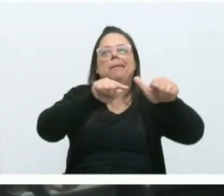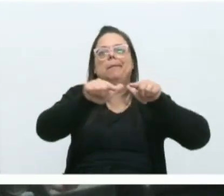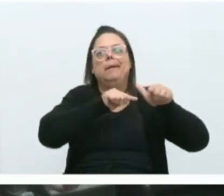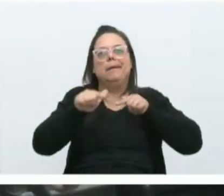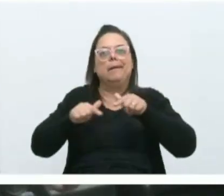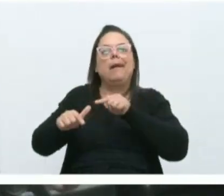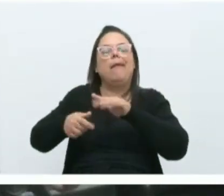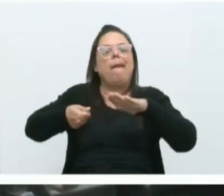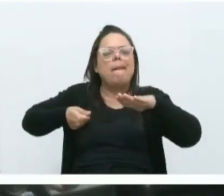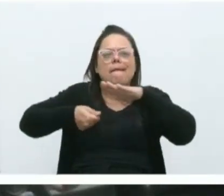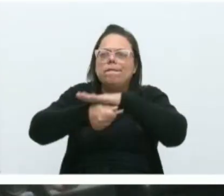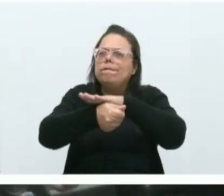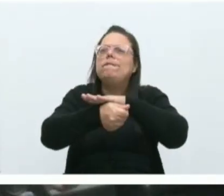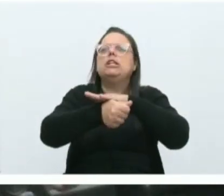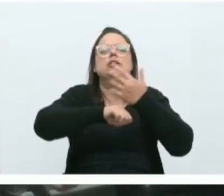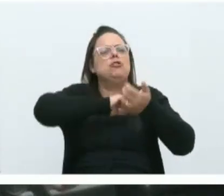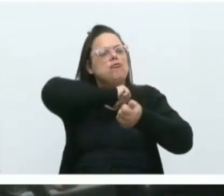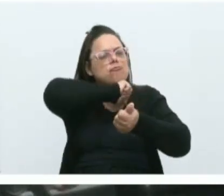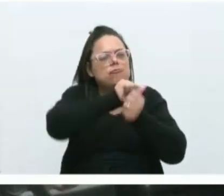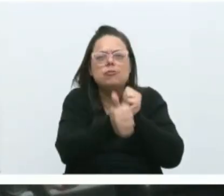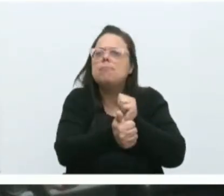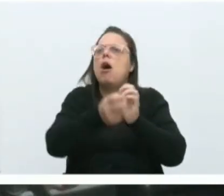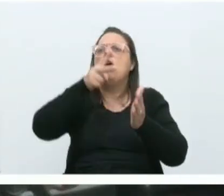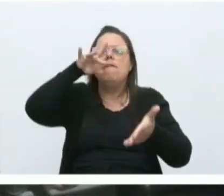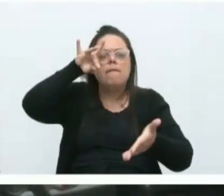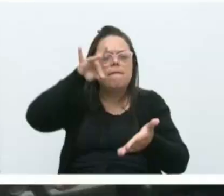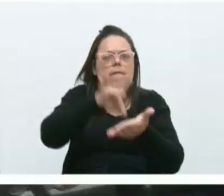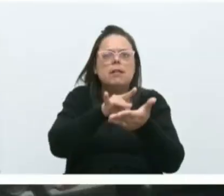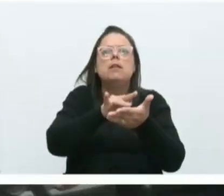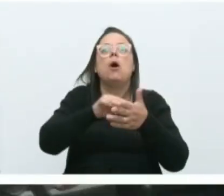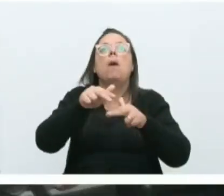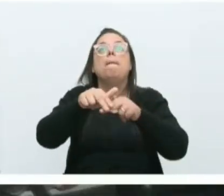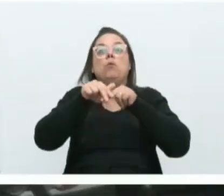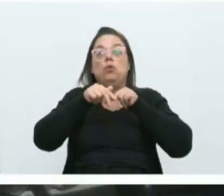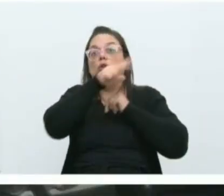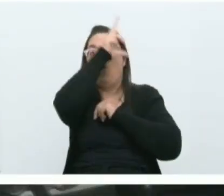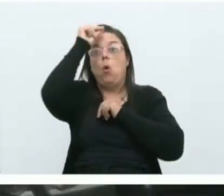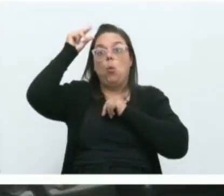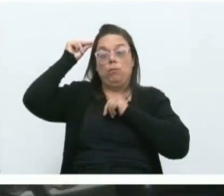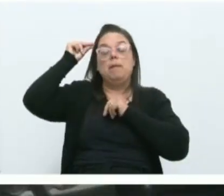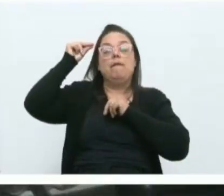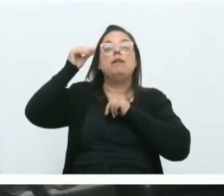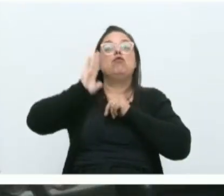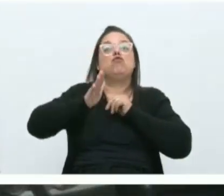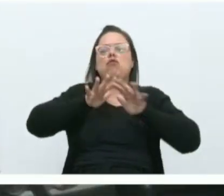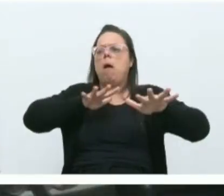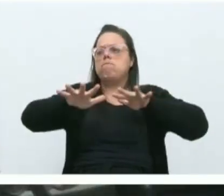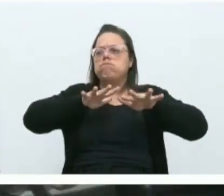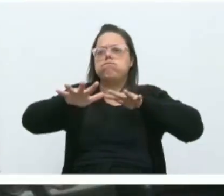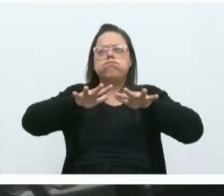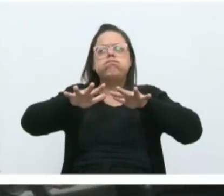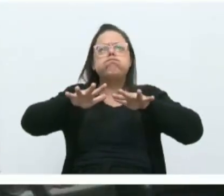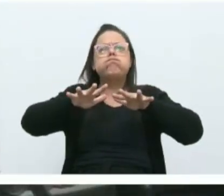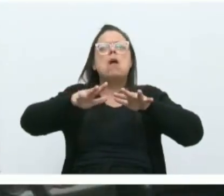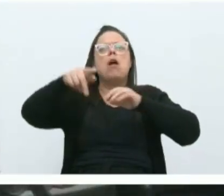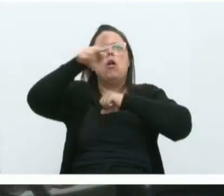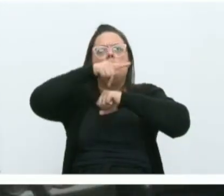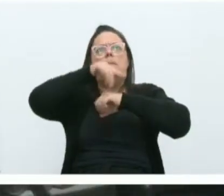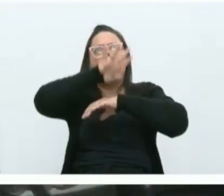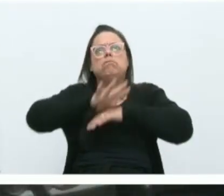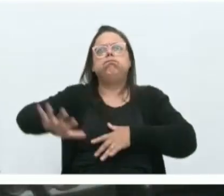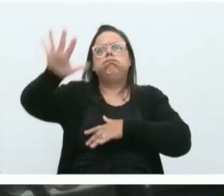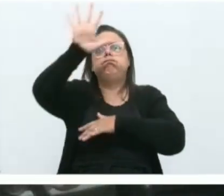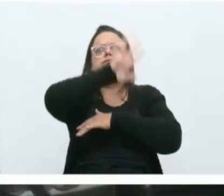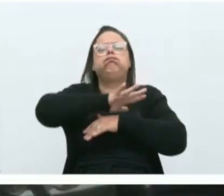eles estão investindo pesado no esporte, estão investindo pesado, por isso que alguns prefeitos se movimentaram e está explodindo pista em alguns lugares do país e tal, por